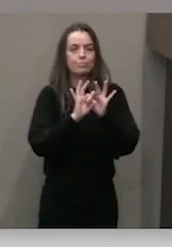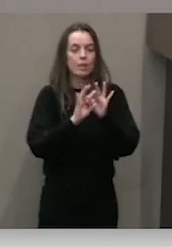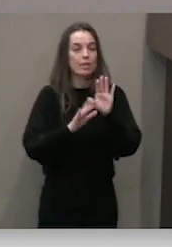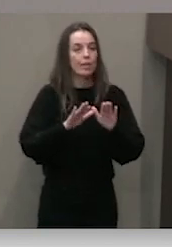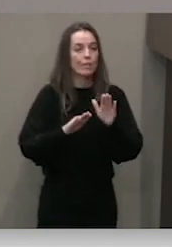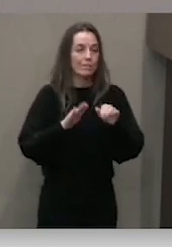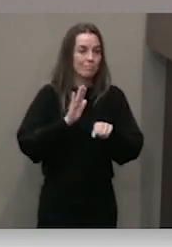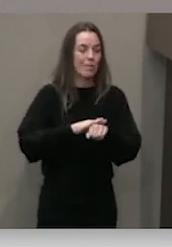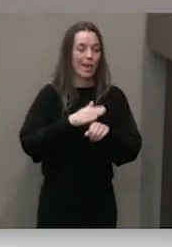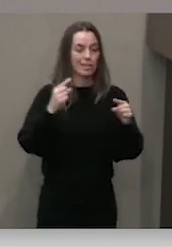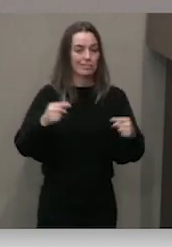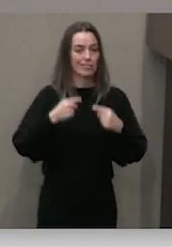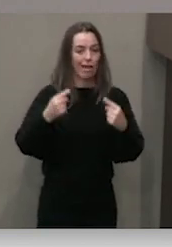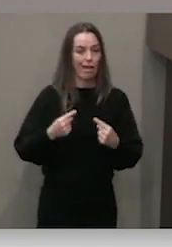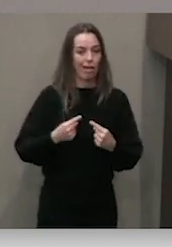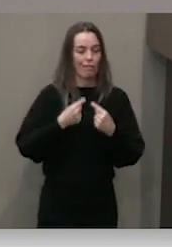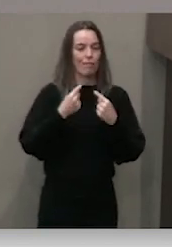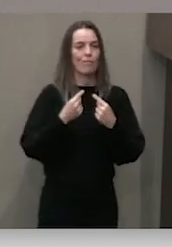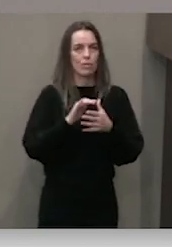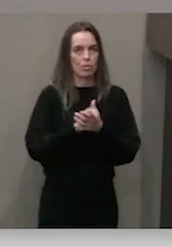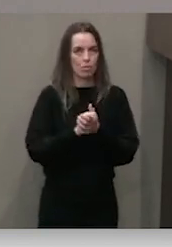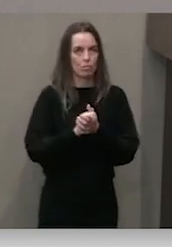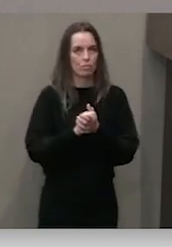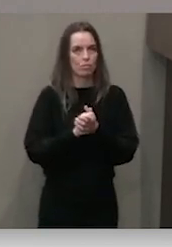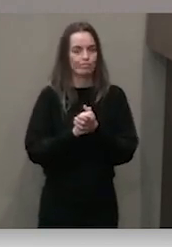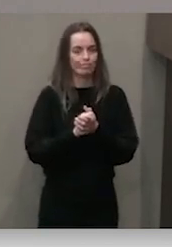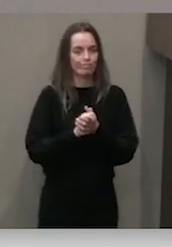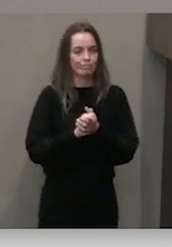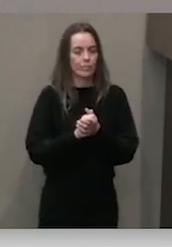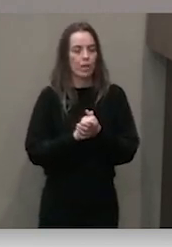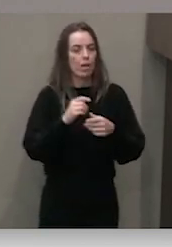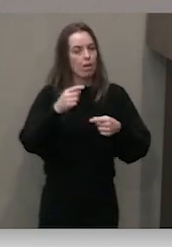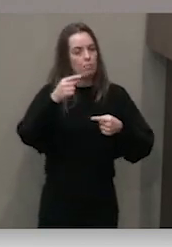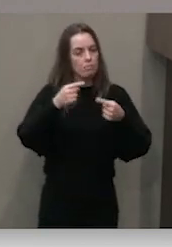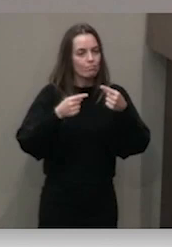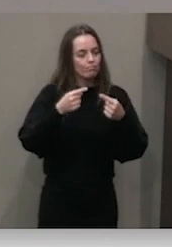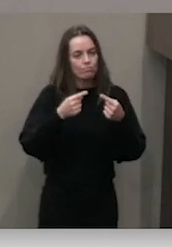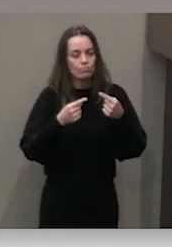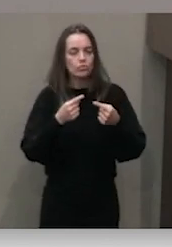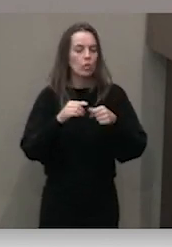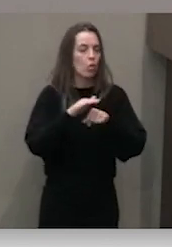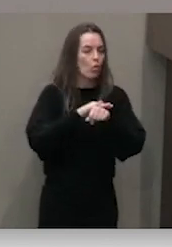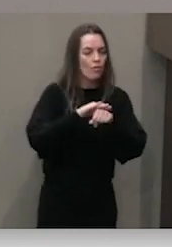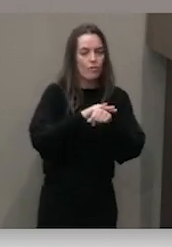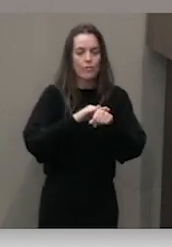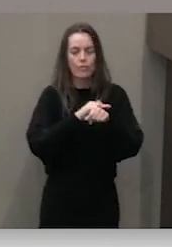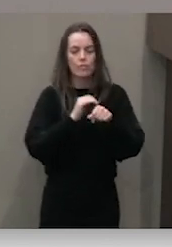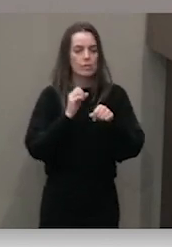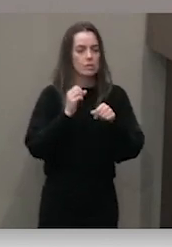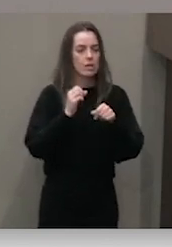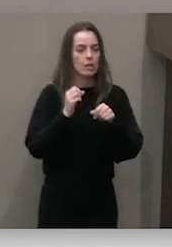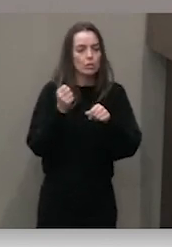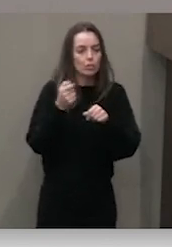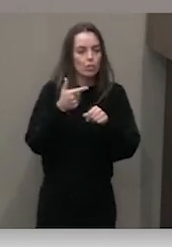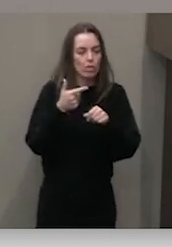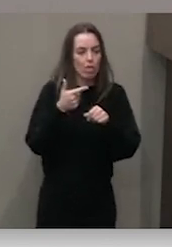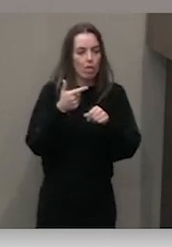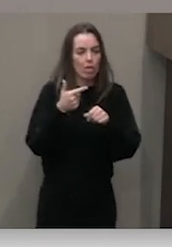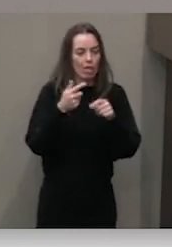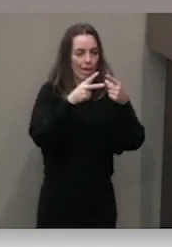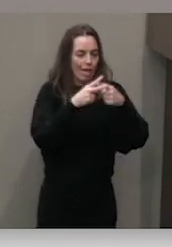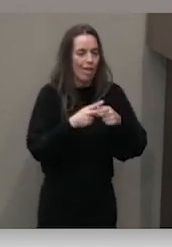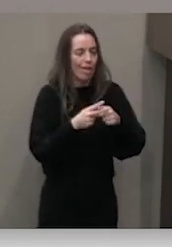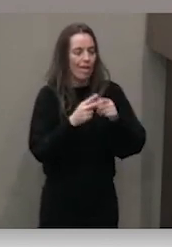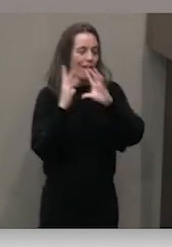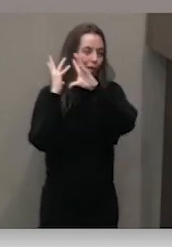a gente fazer conversar o plano diretor com os outros planos do que revisar o plano diretor vigente. Então,